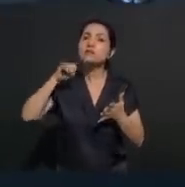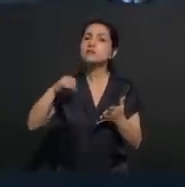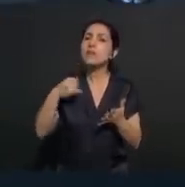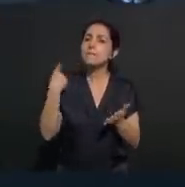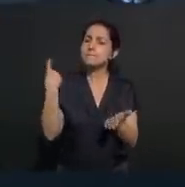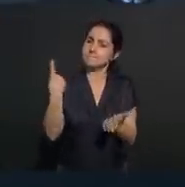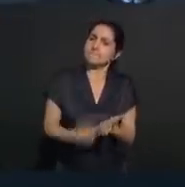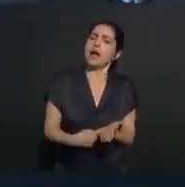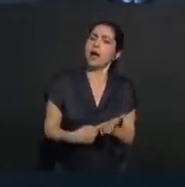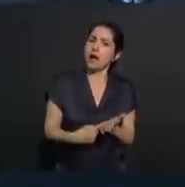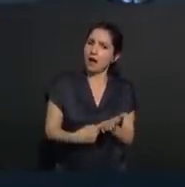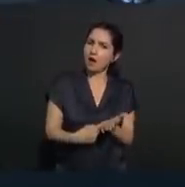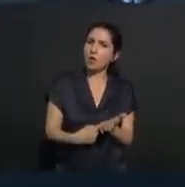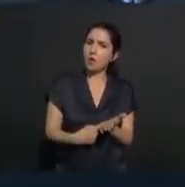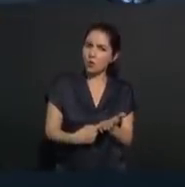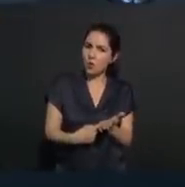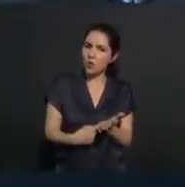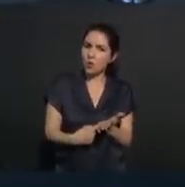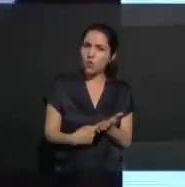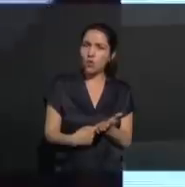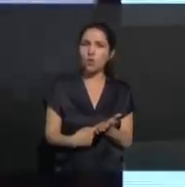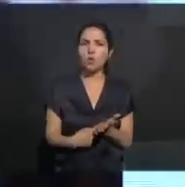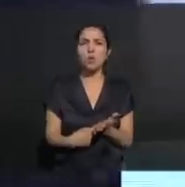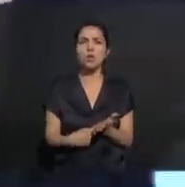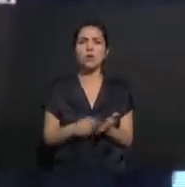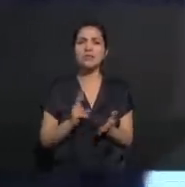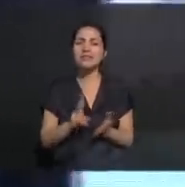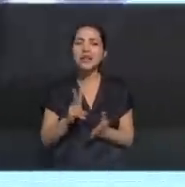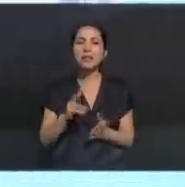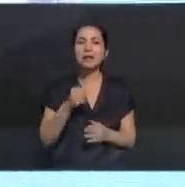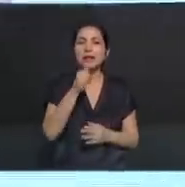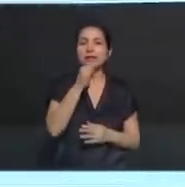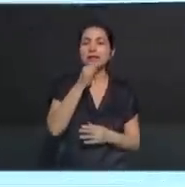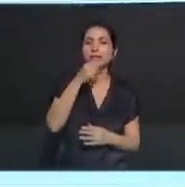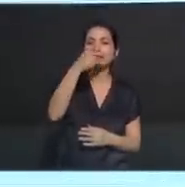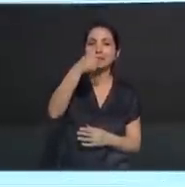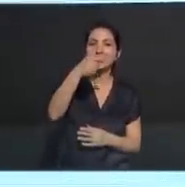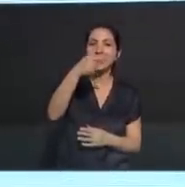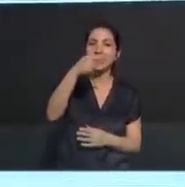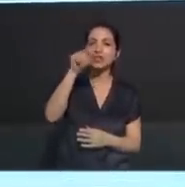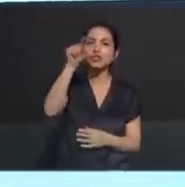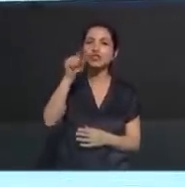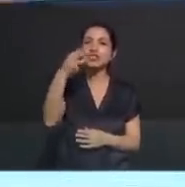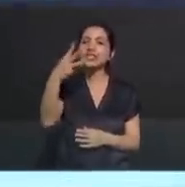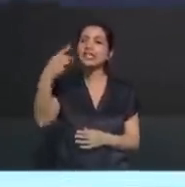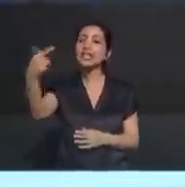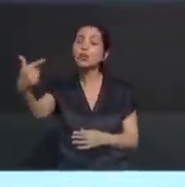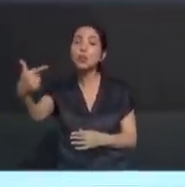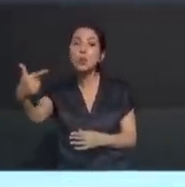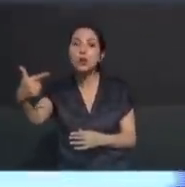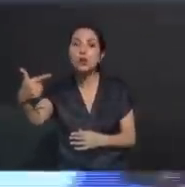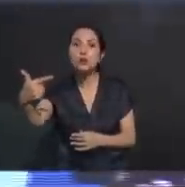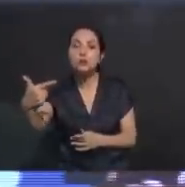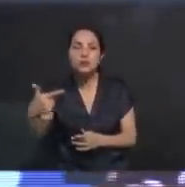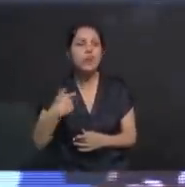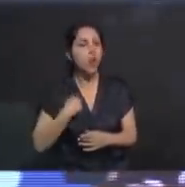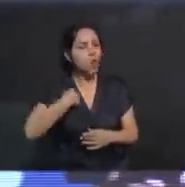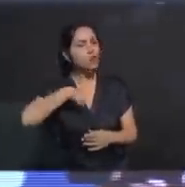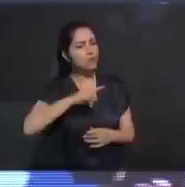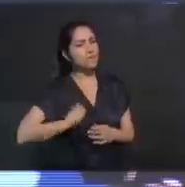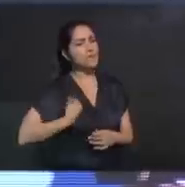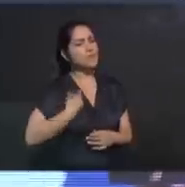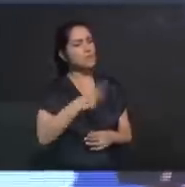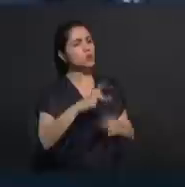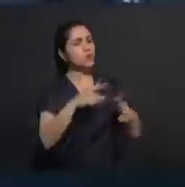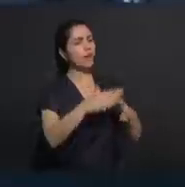hora terminada em zero, nem em cinco. É assim, ó: 7h32 estarei na sua casa, 11h39 estarei na